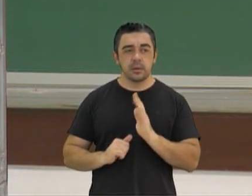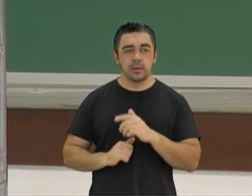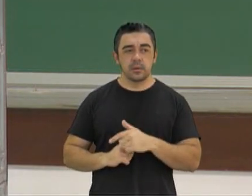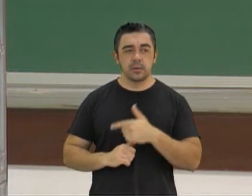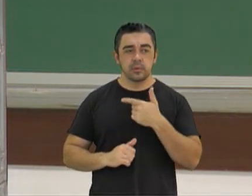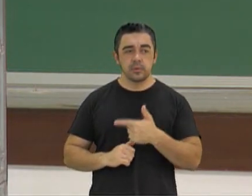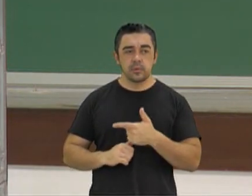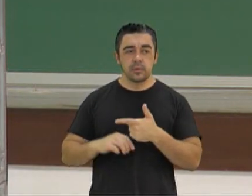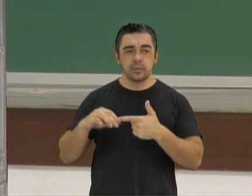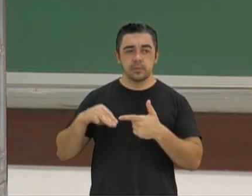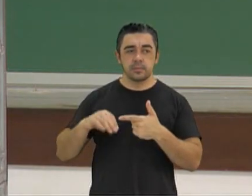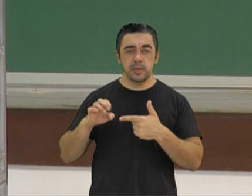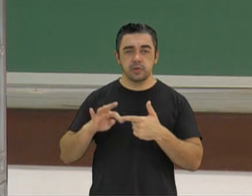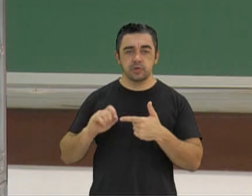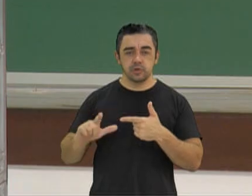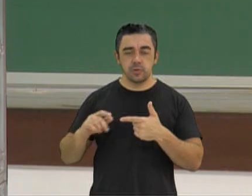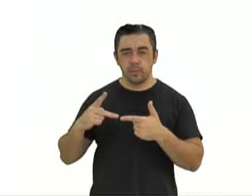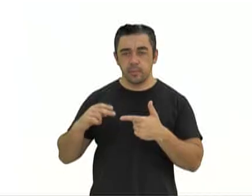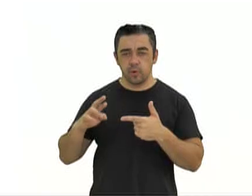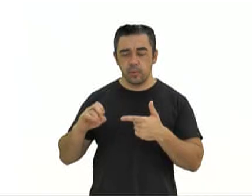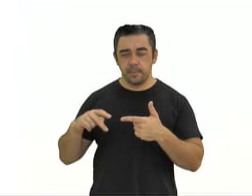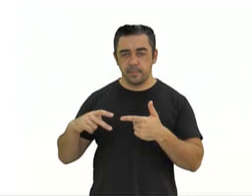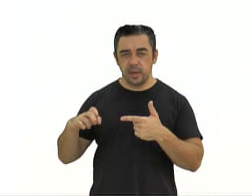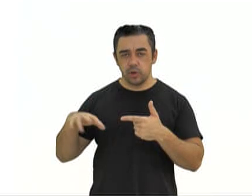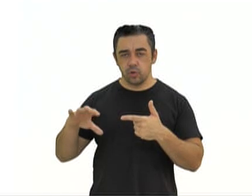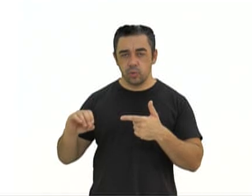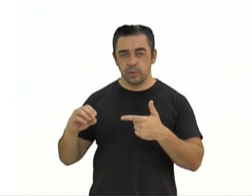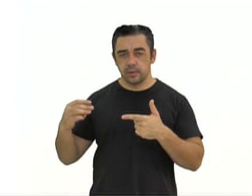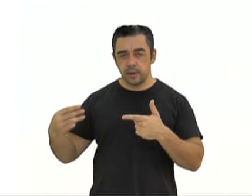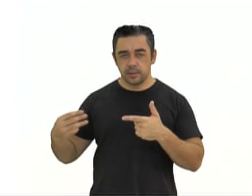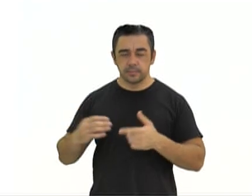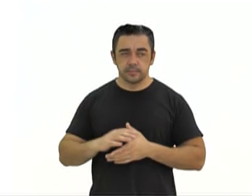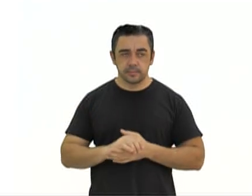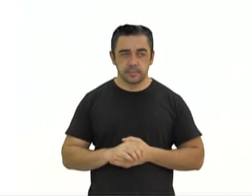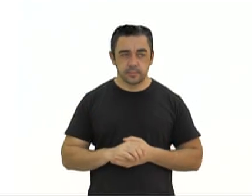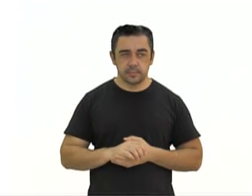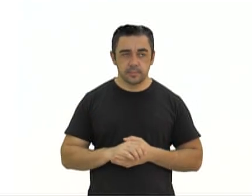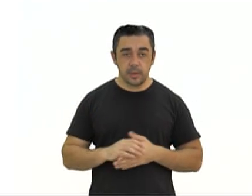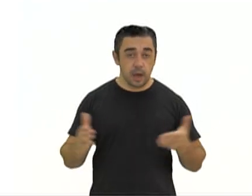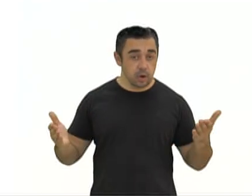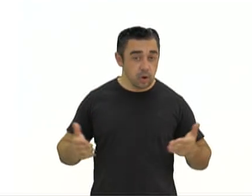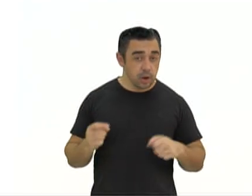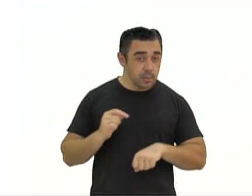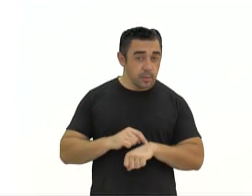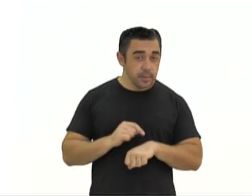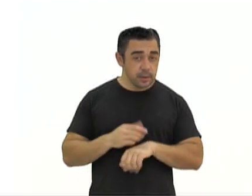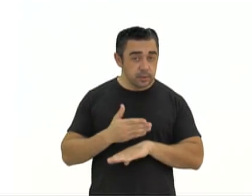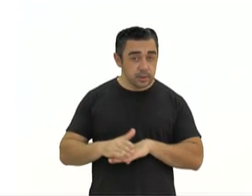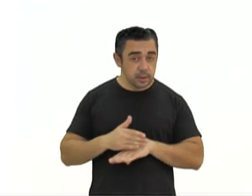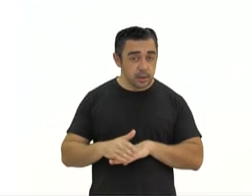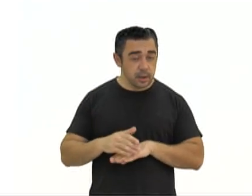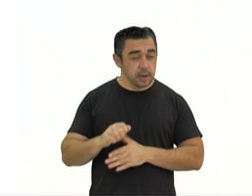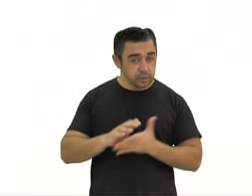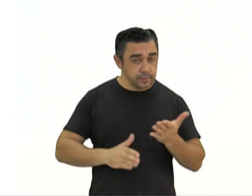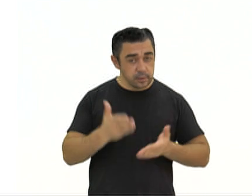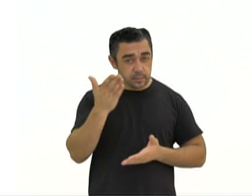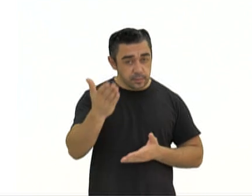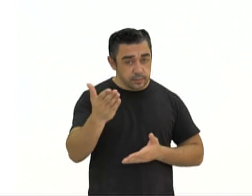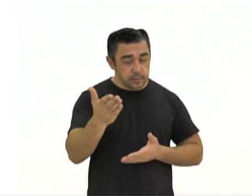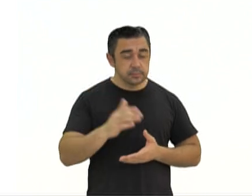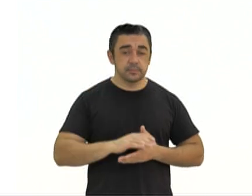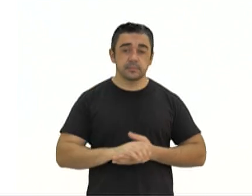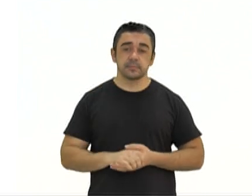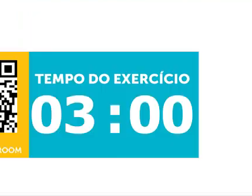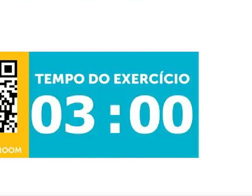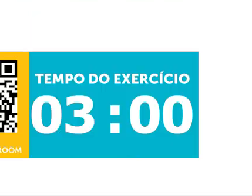2 metil propeno 3, beleza? Tranquilo? Show de bola. Hora de praticar, mais um exercício na tela, é com vocês aí de